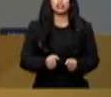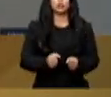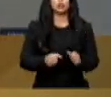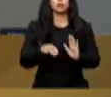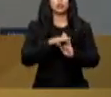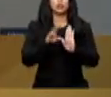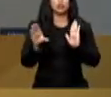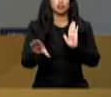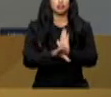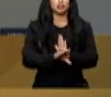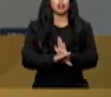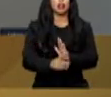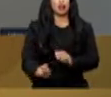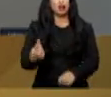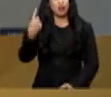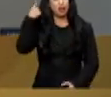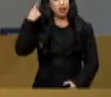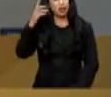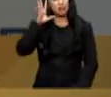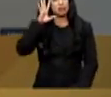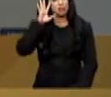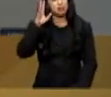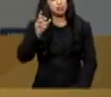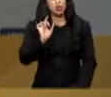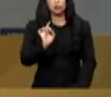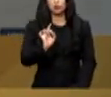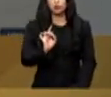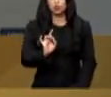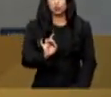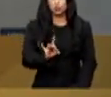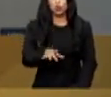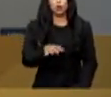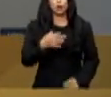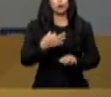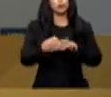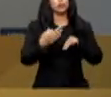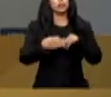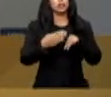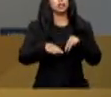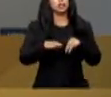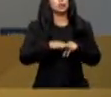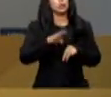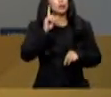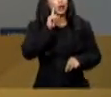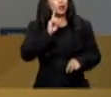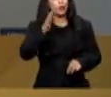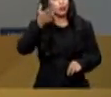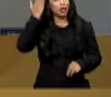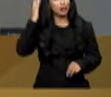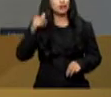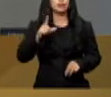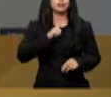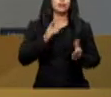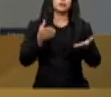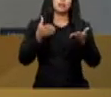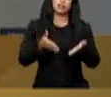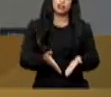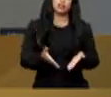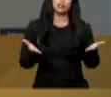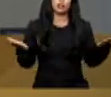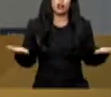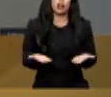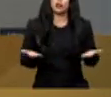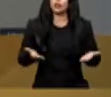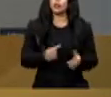Daquela assentada, parece-me que apenas o ministro Marco Aurélio compunha este tribunal. Portanto, temos uma outra